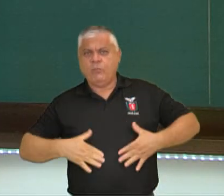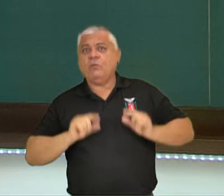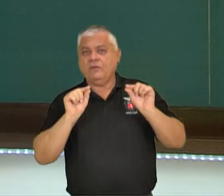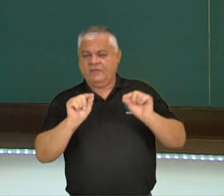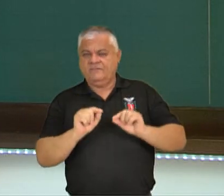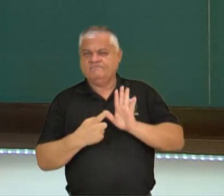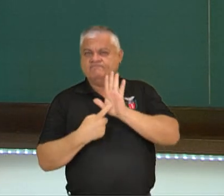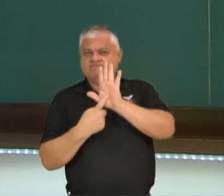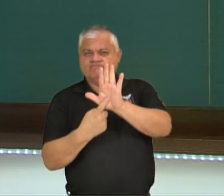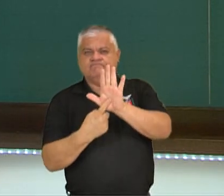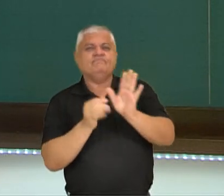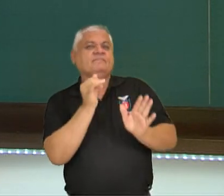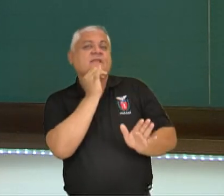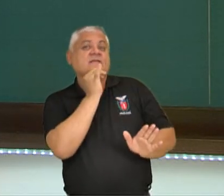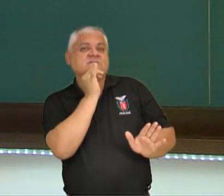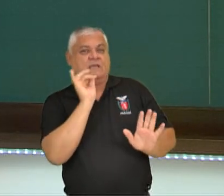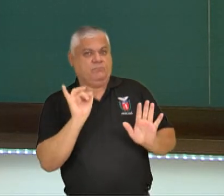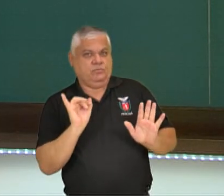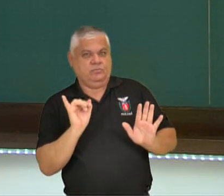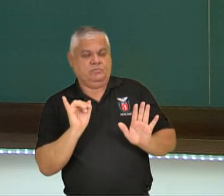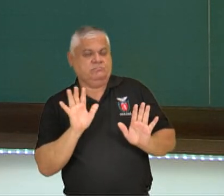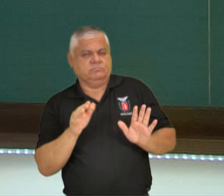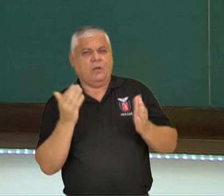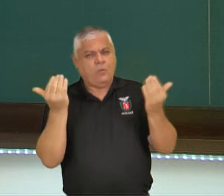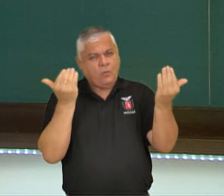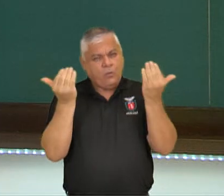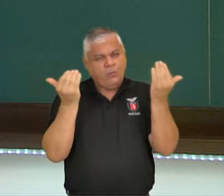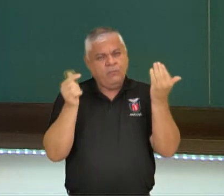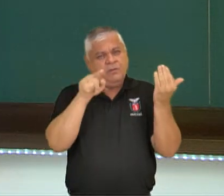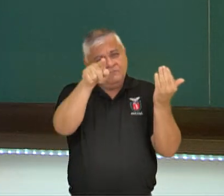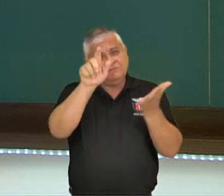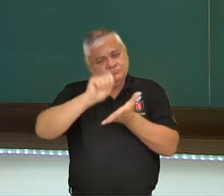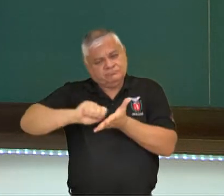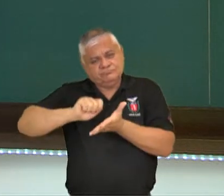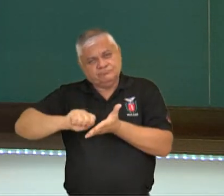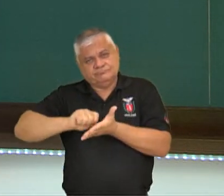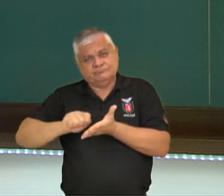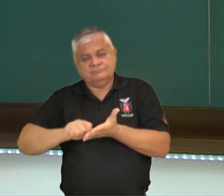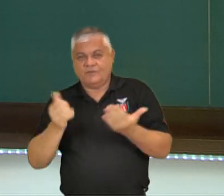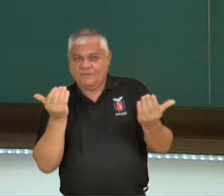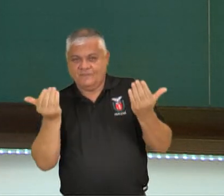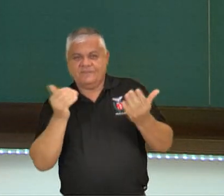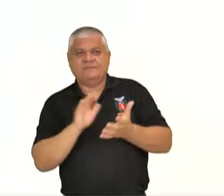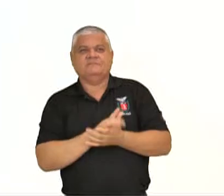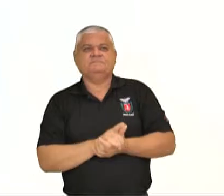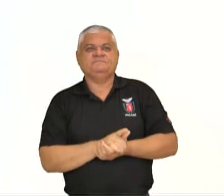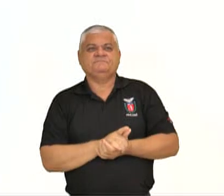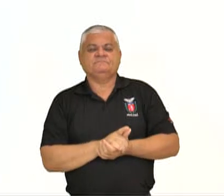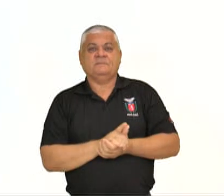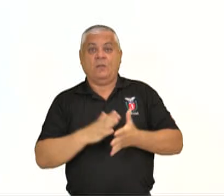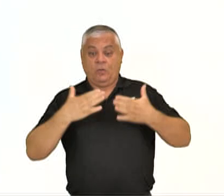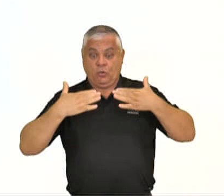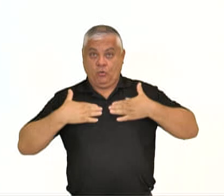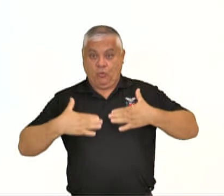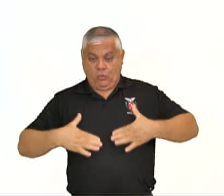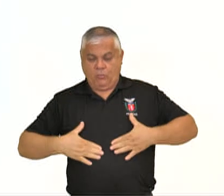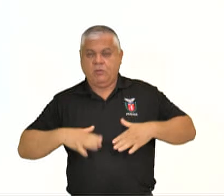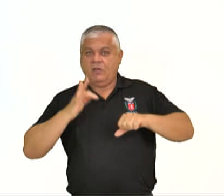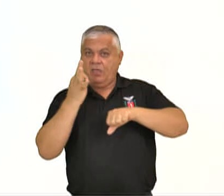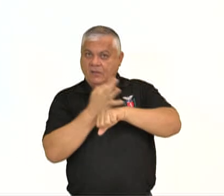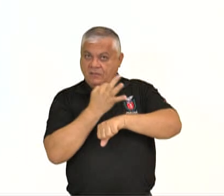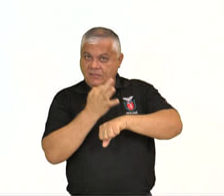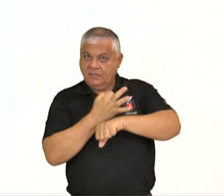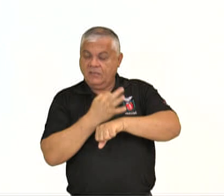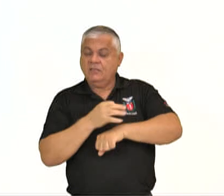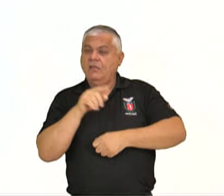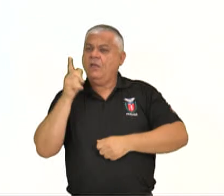exemplo de resposta, tá? E você dá uma comparada aí com o que você escreveu. Então, um corpo resistente é aquele